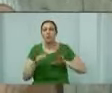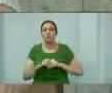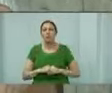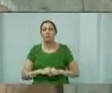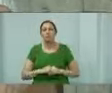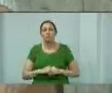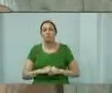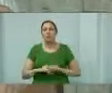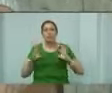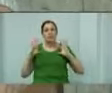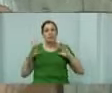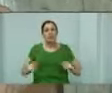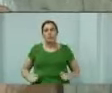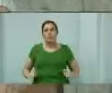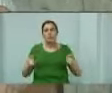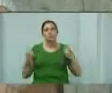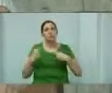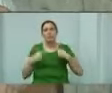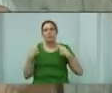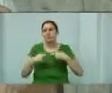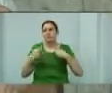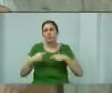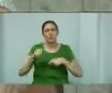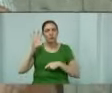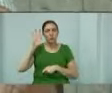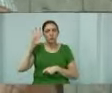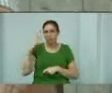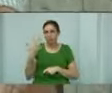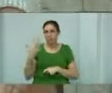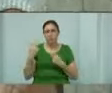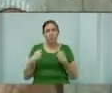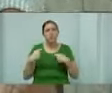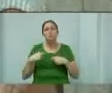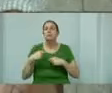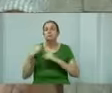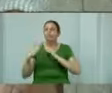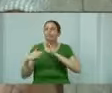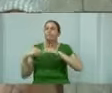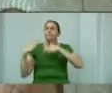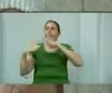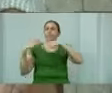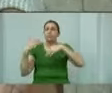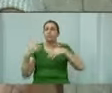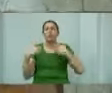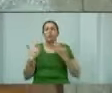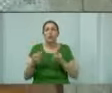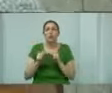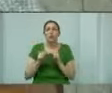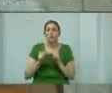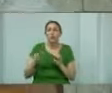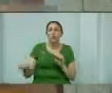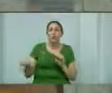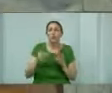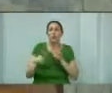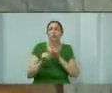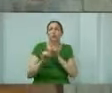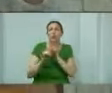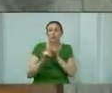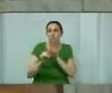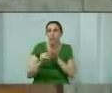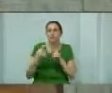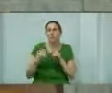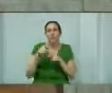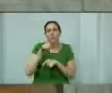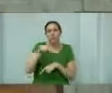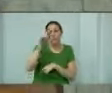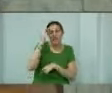tem como prescindir de nós começarmos a ter uma evolução agora no próximo, um novo edital que tem assim, porque, só para vocês entenderem,